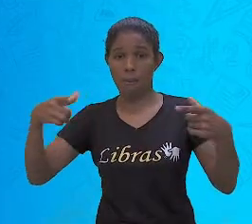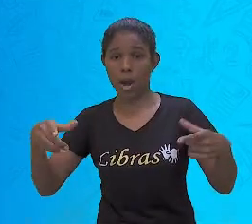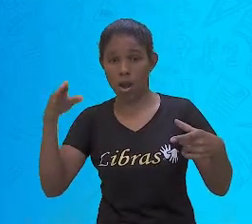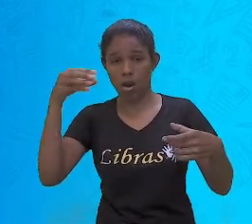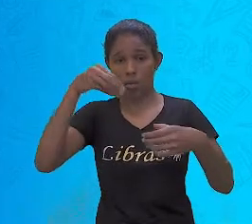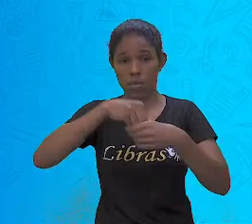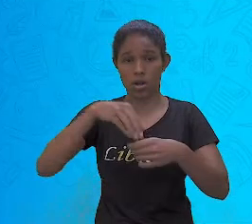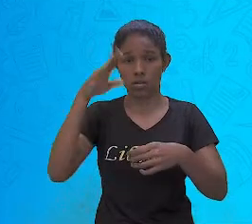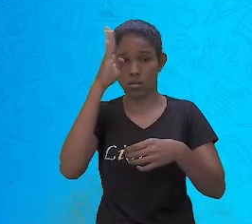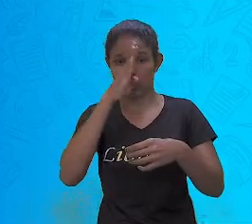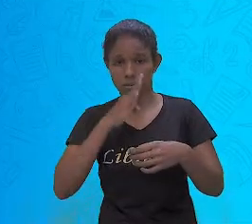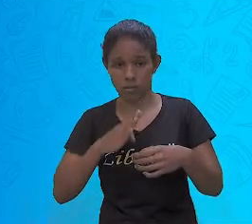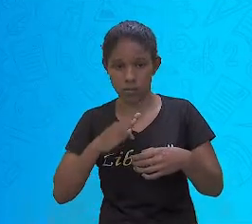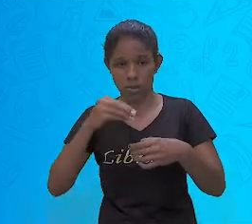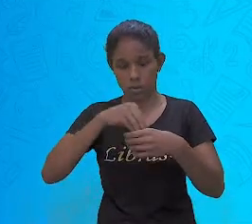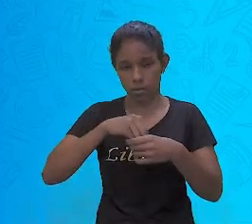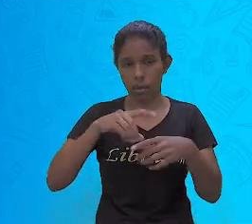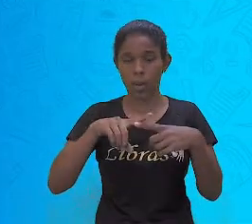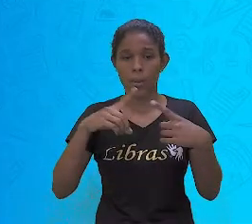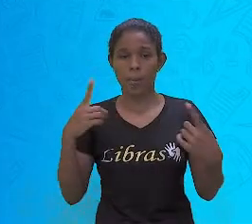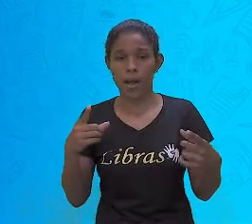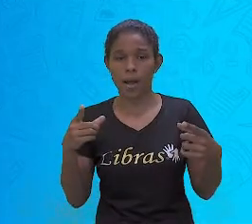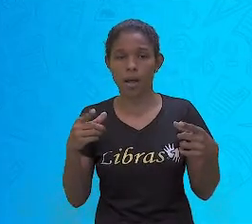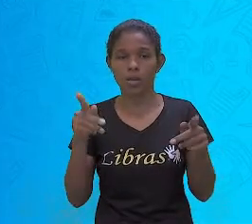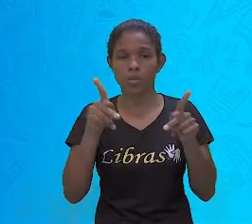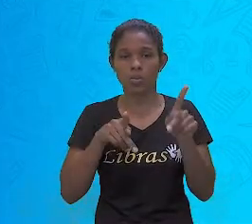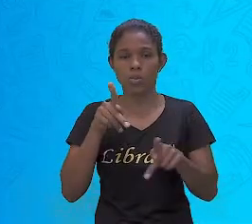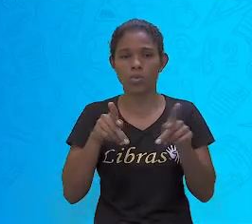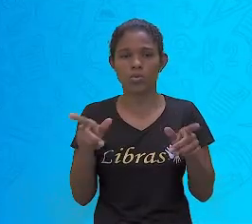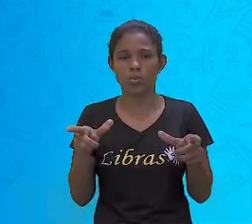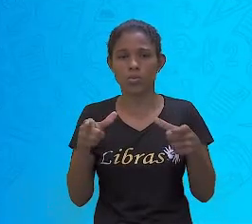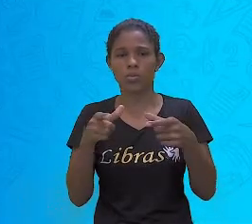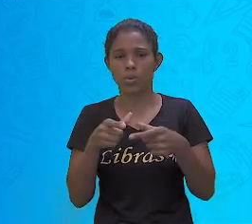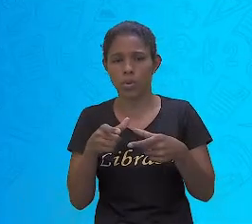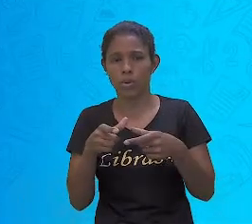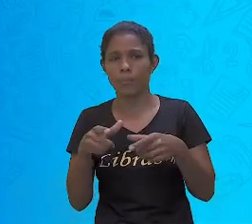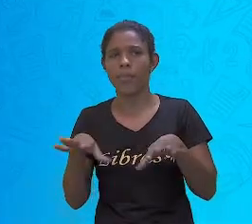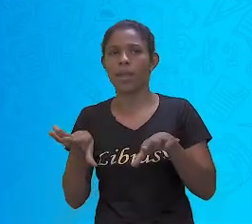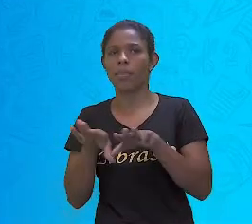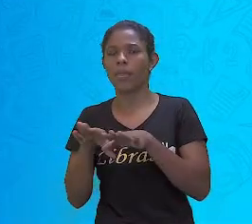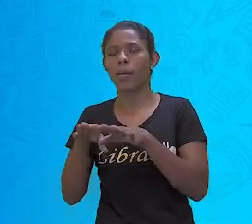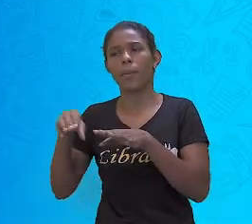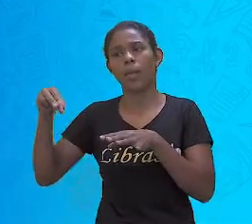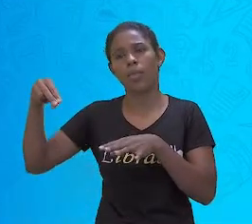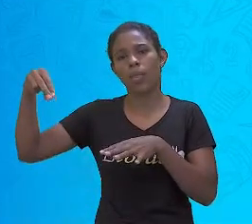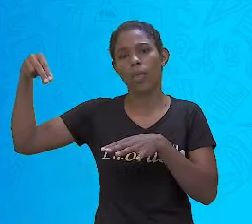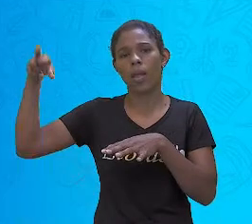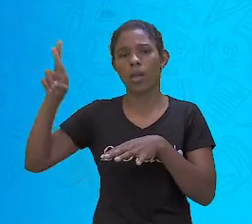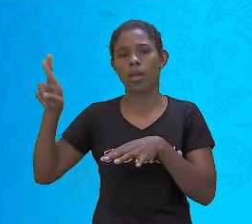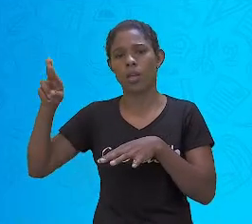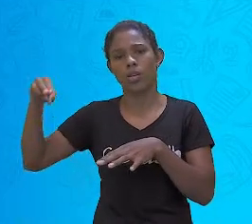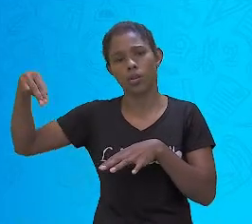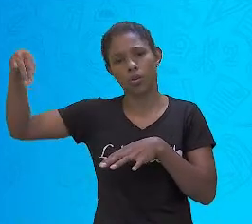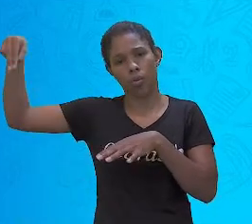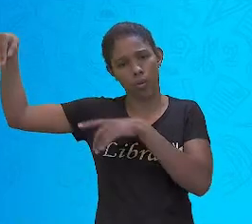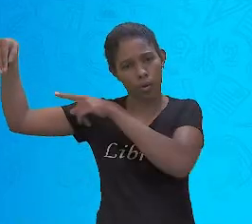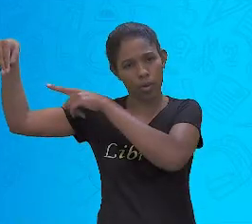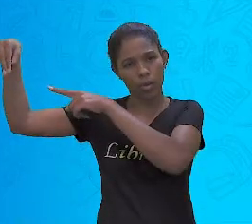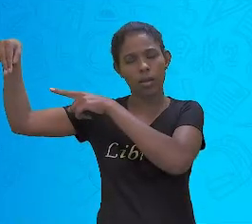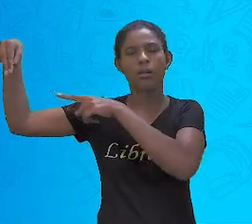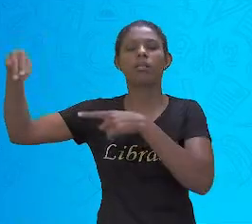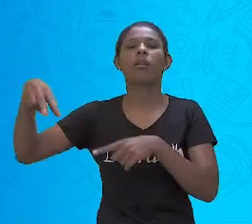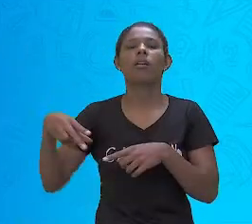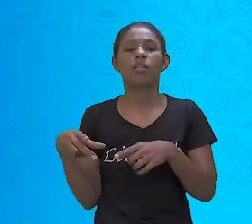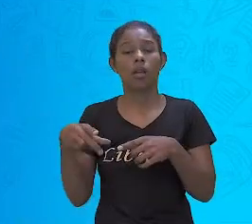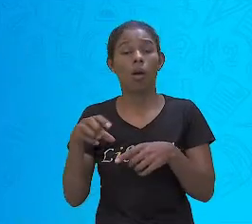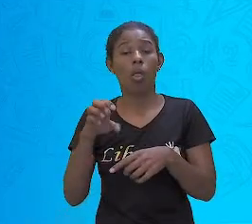equatorial. A região Nordeste, que possui 9 estados, é a segunda região que possui o